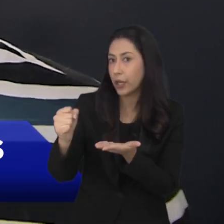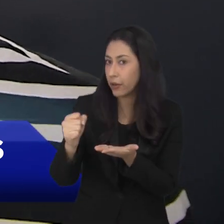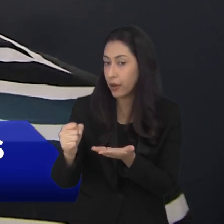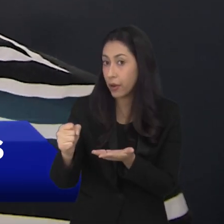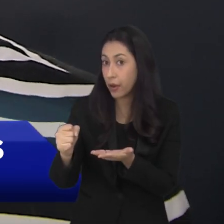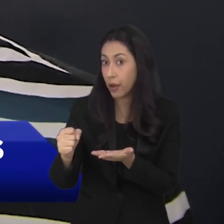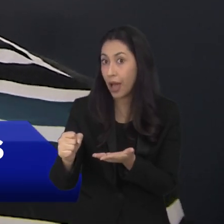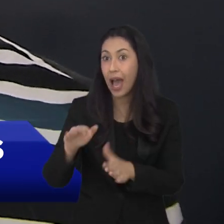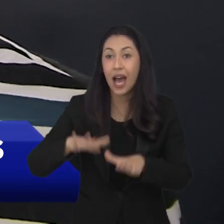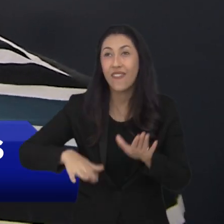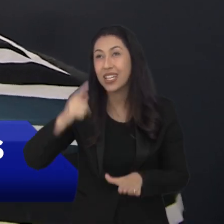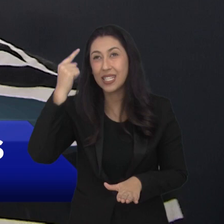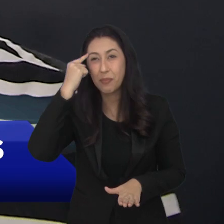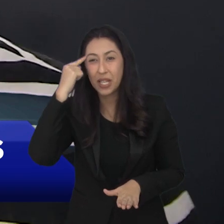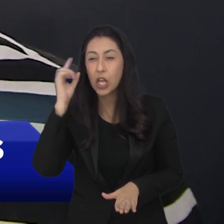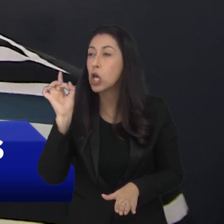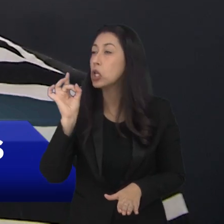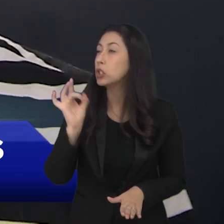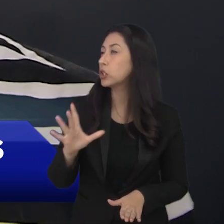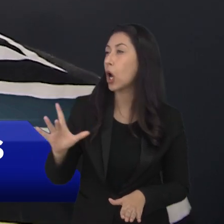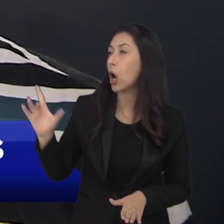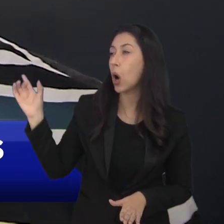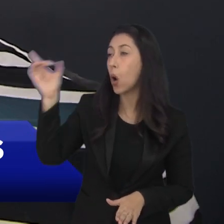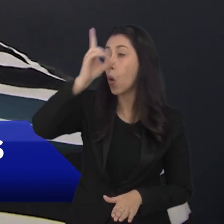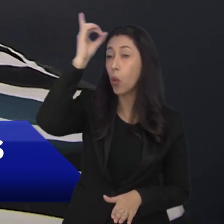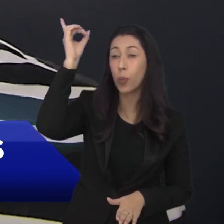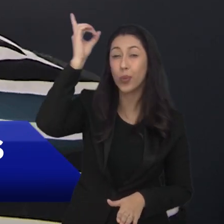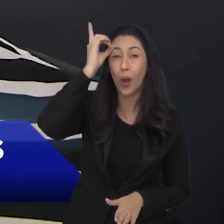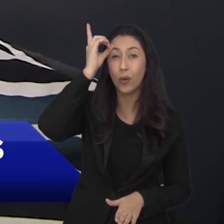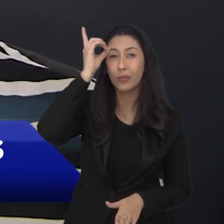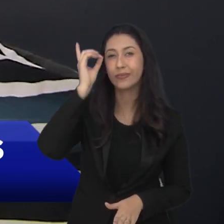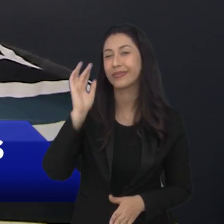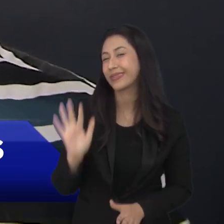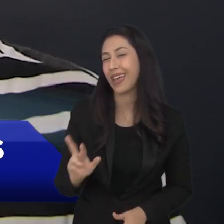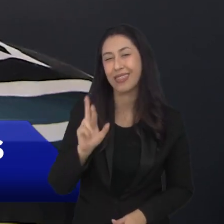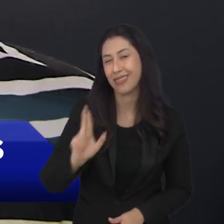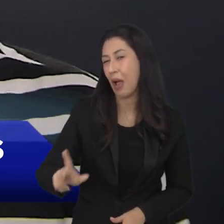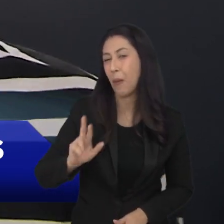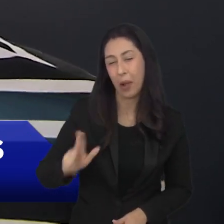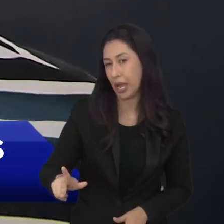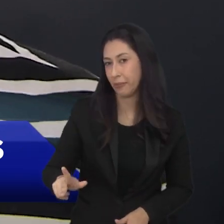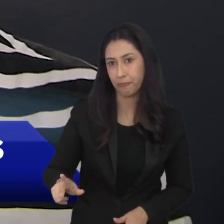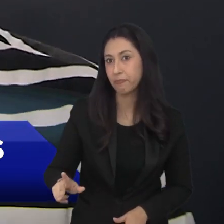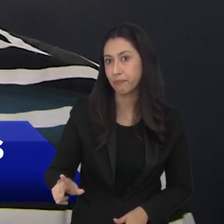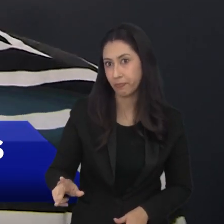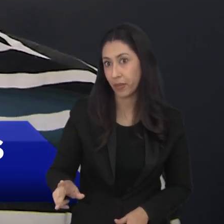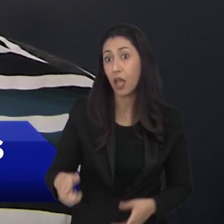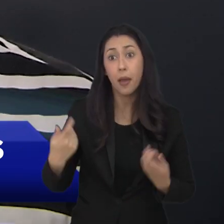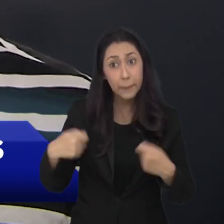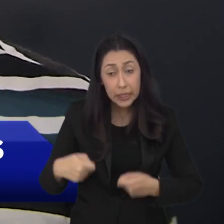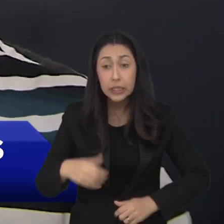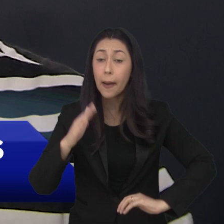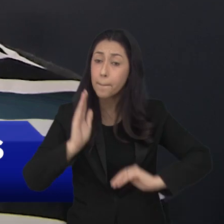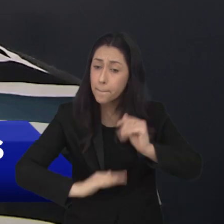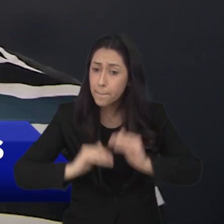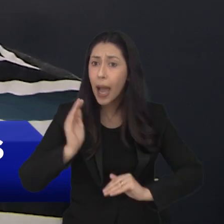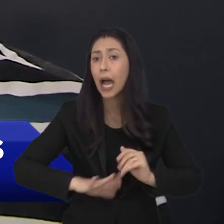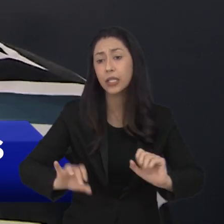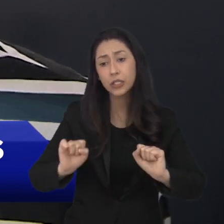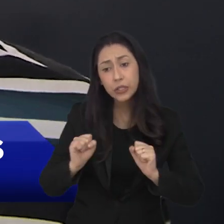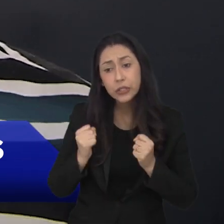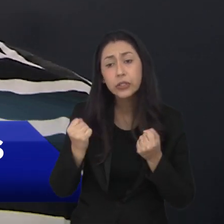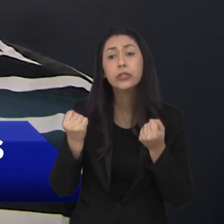É uma área onde as pessoas acham que tem que ter talento para trabalhar, tem que ter um dom, mas no mundo artístico isso não existe. Realmente é sempre